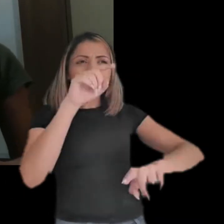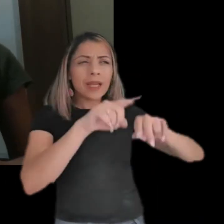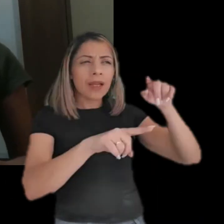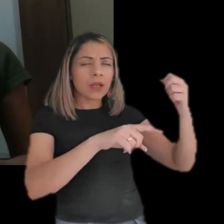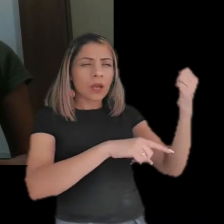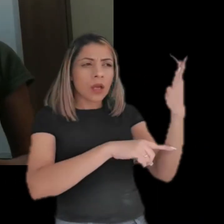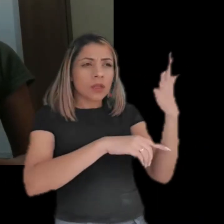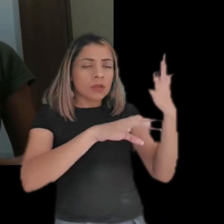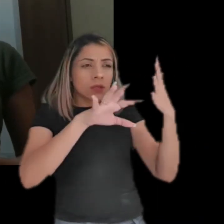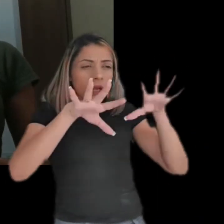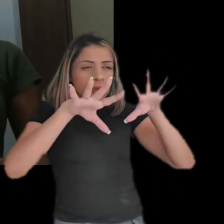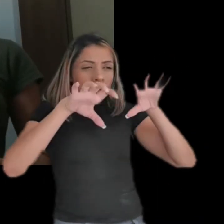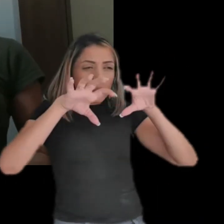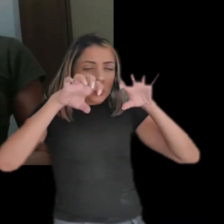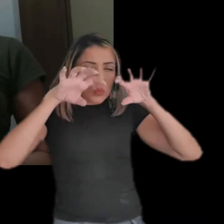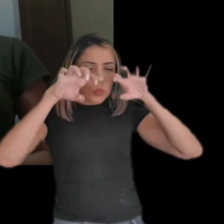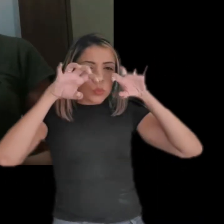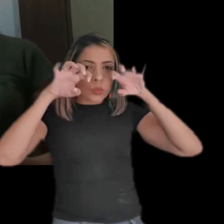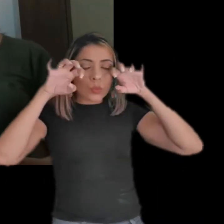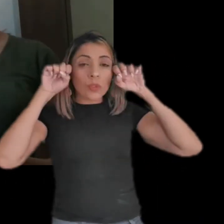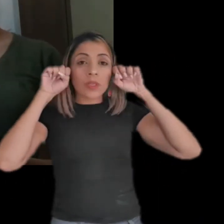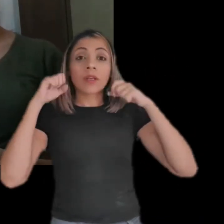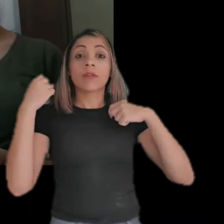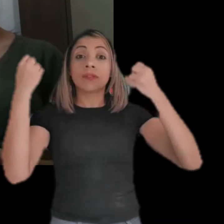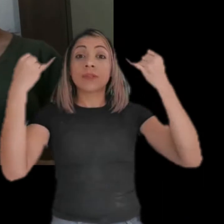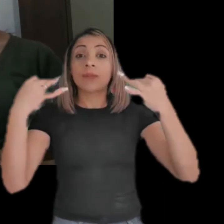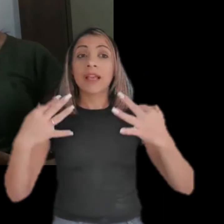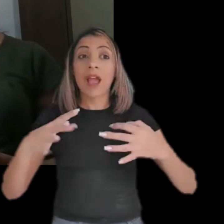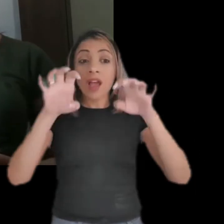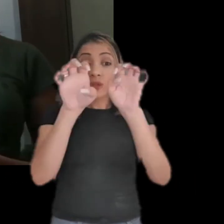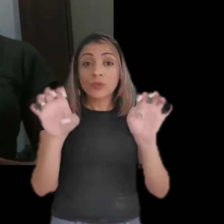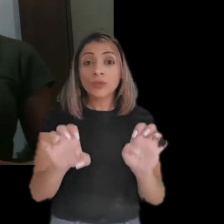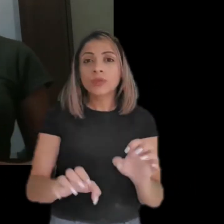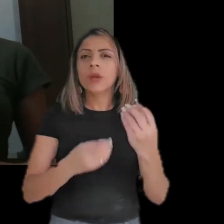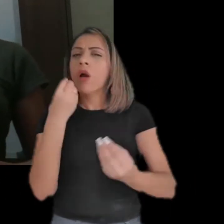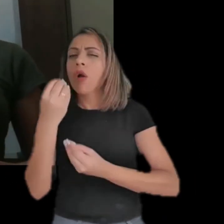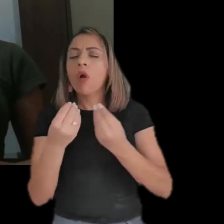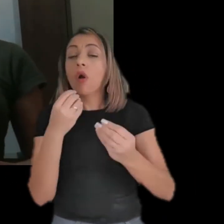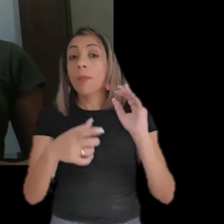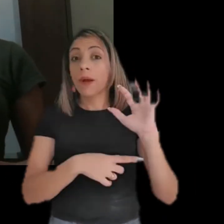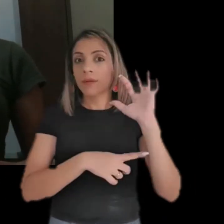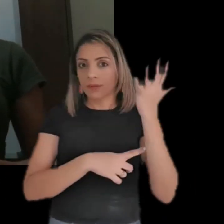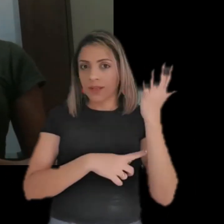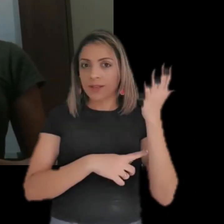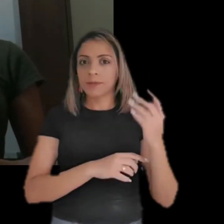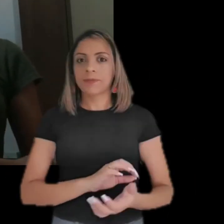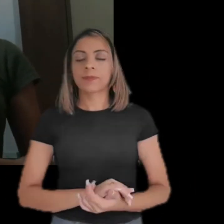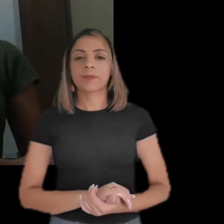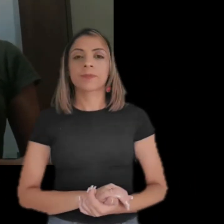Já eu explico a estrutura do olho e como que ocorre essa formação da imagem e a interpretação dela pelo